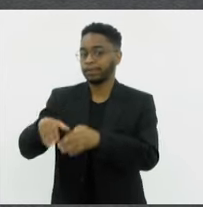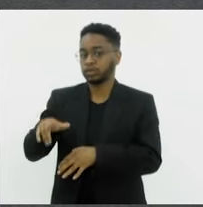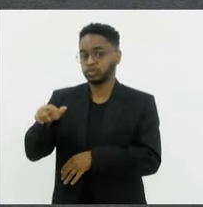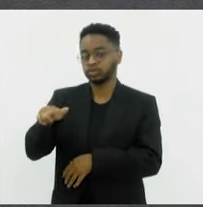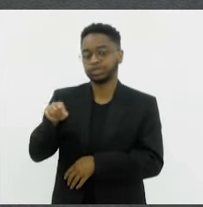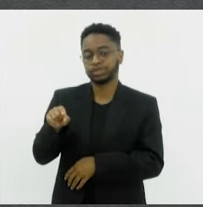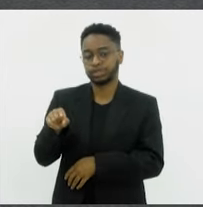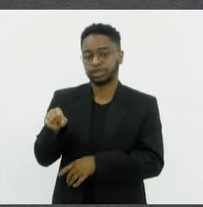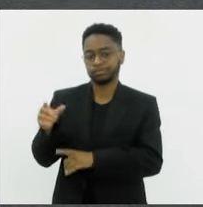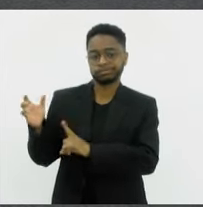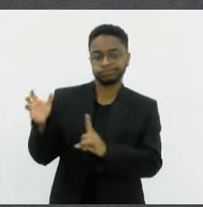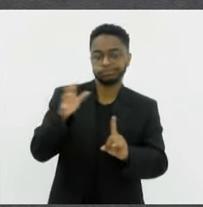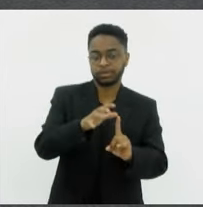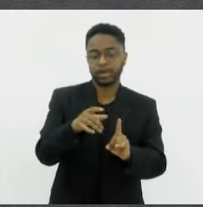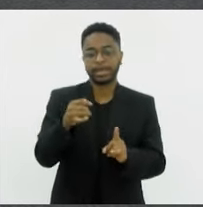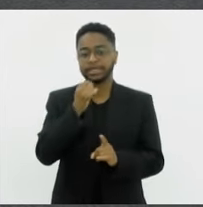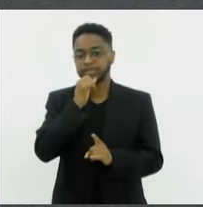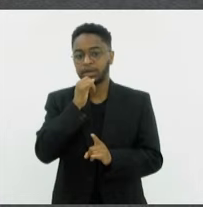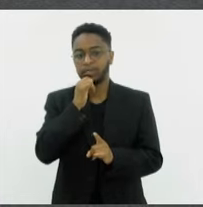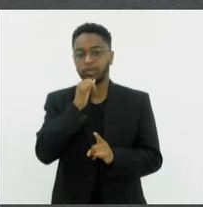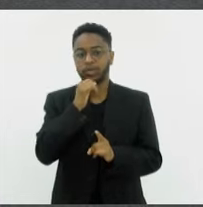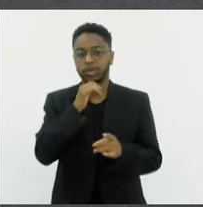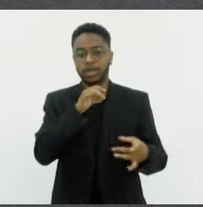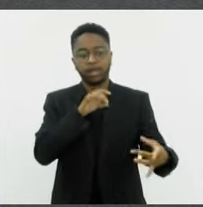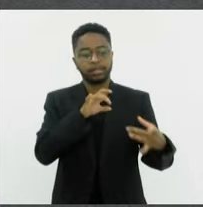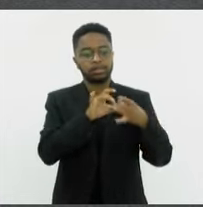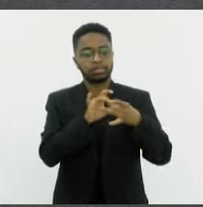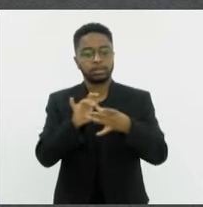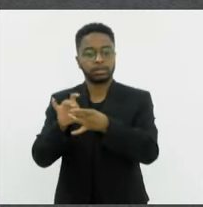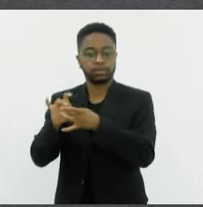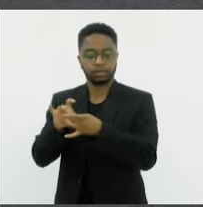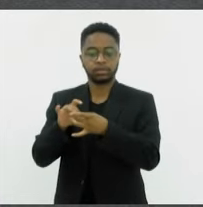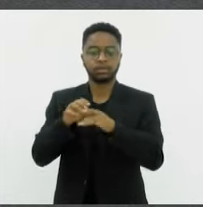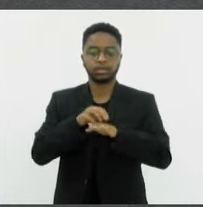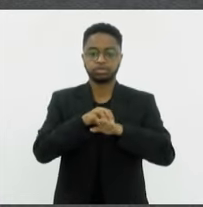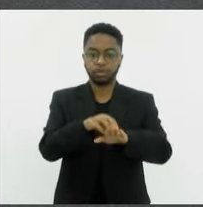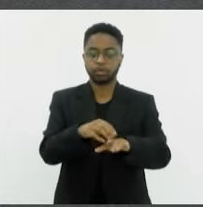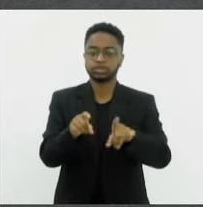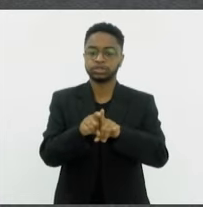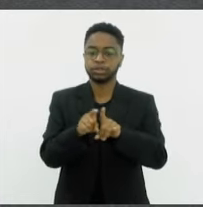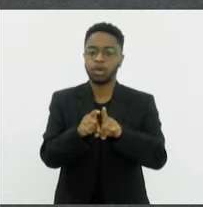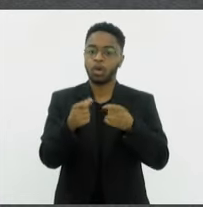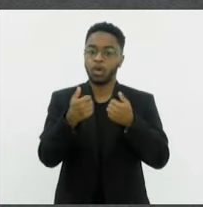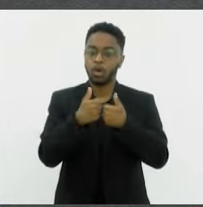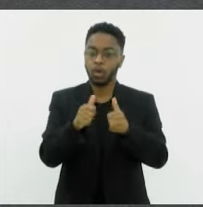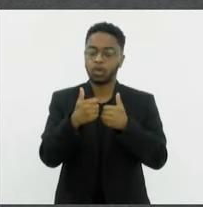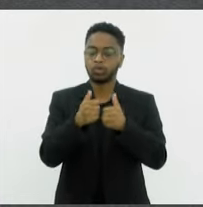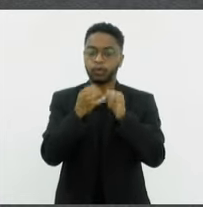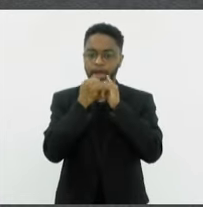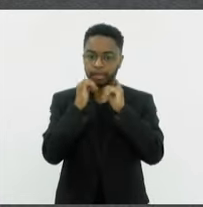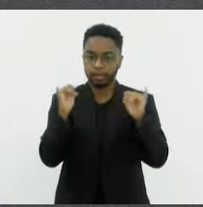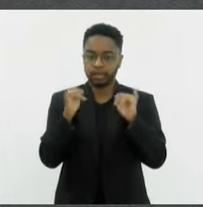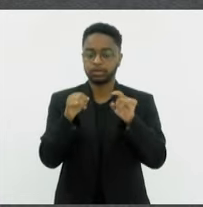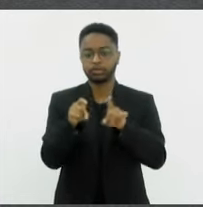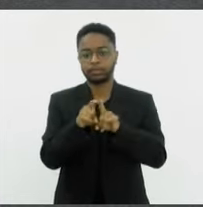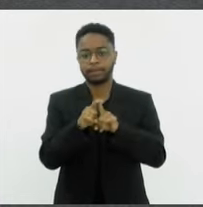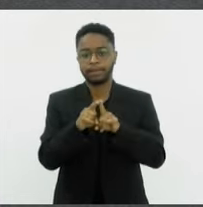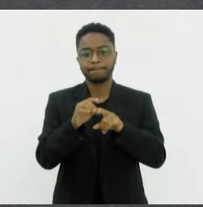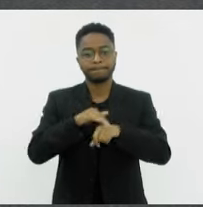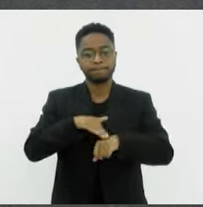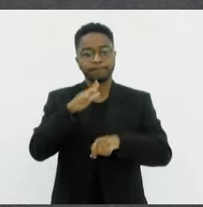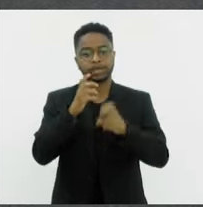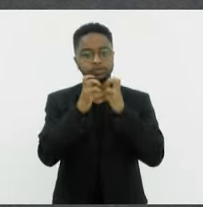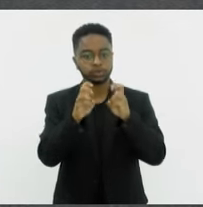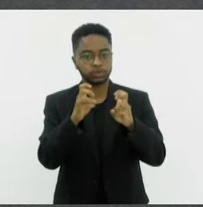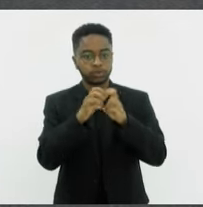significa integração dos transportes, ônibus elétricos, né? Mais metrô, mais